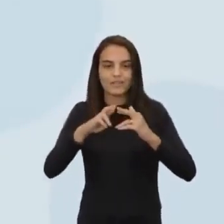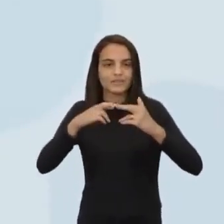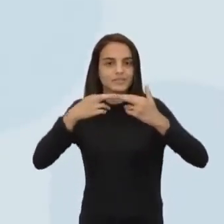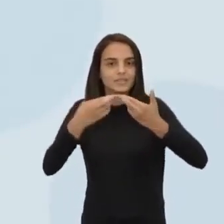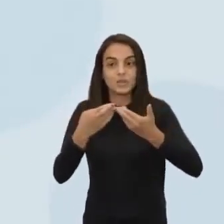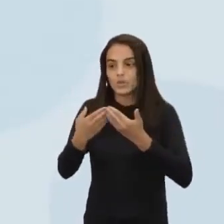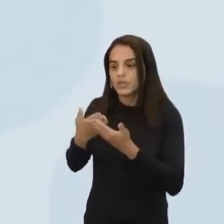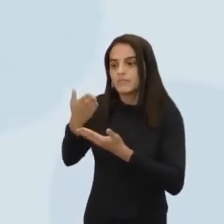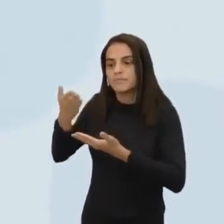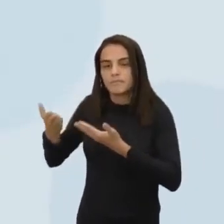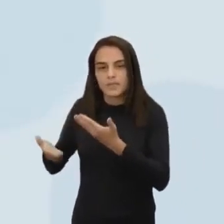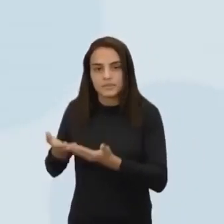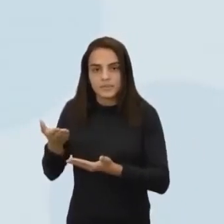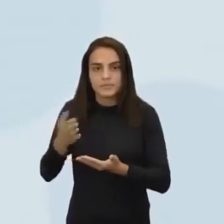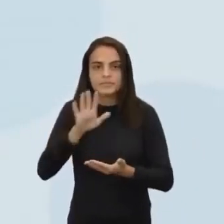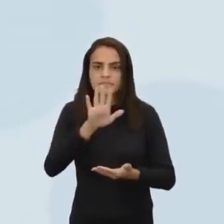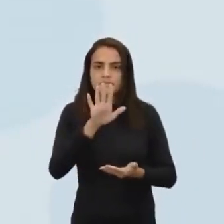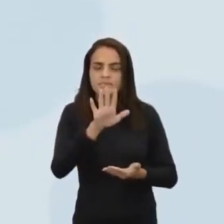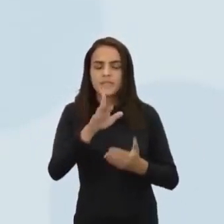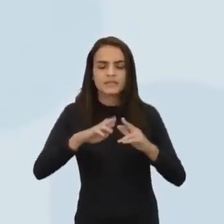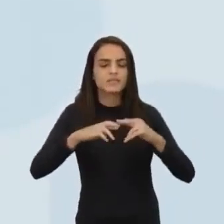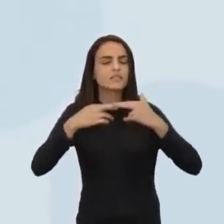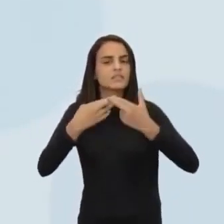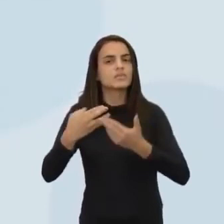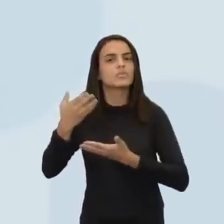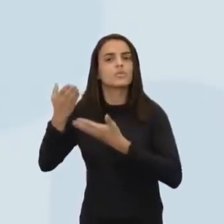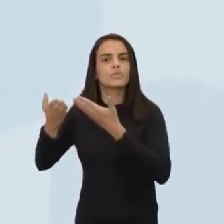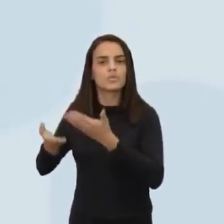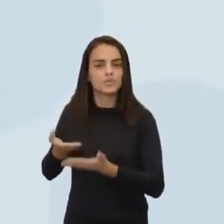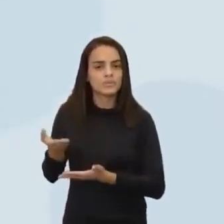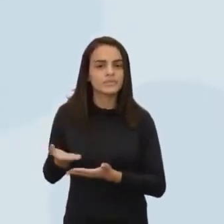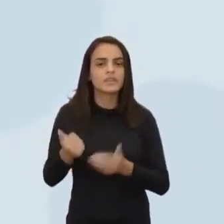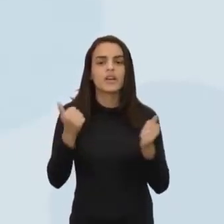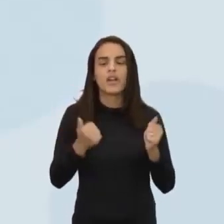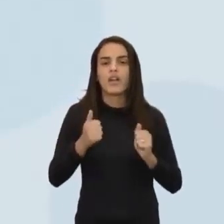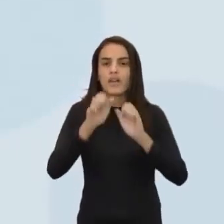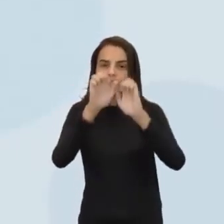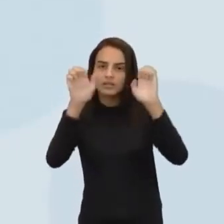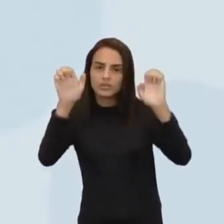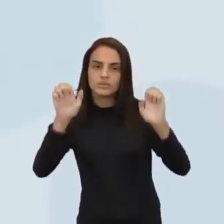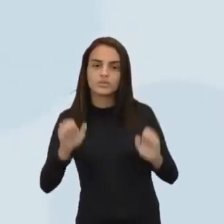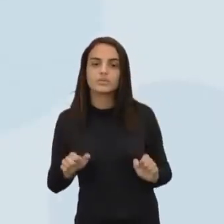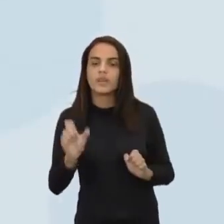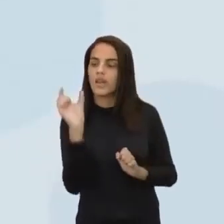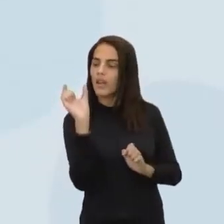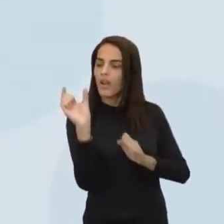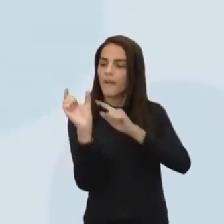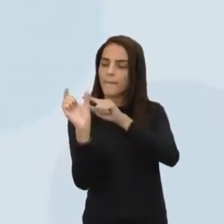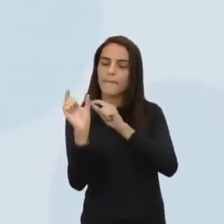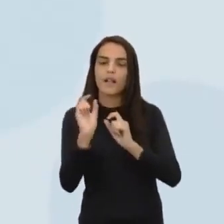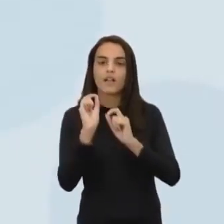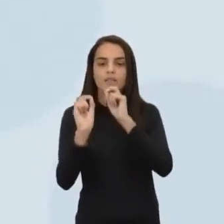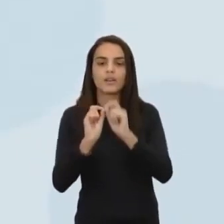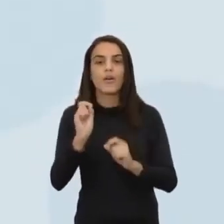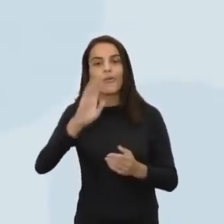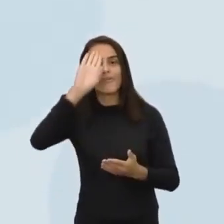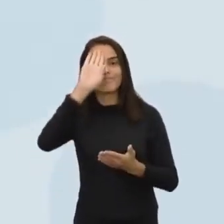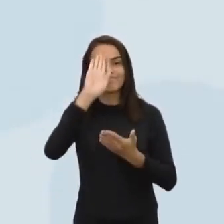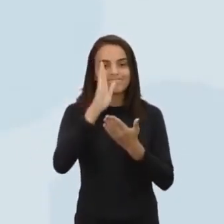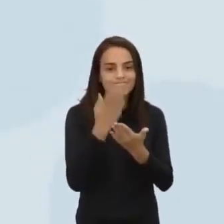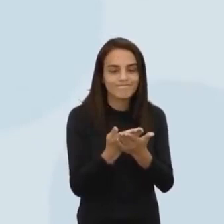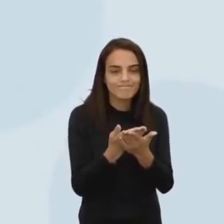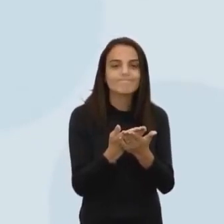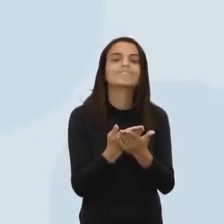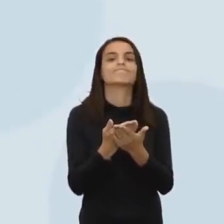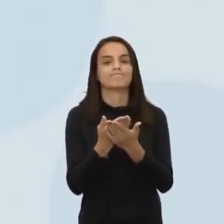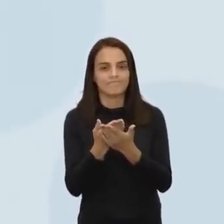colaboração. Só que essa rede de colaboração, gente, ela é estruturada em cima dessa palavra aqui, gente. É confiança.